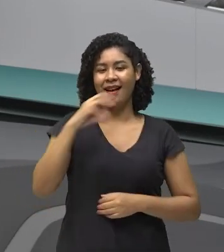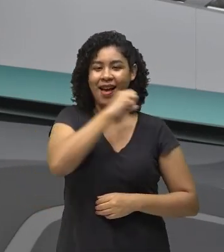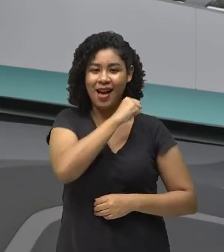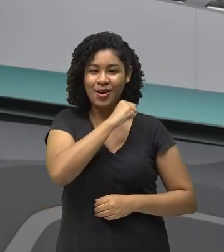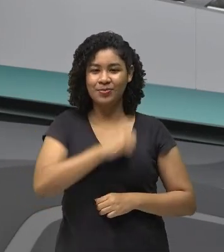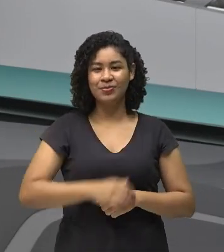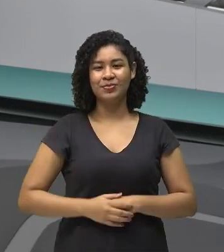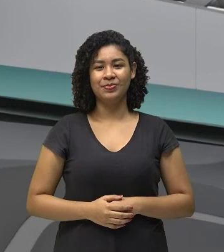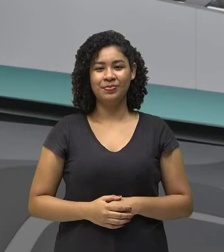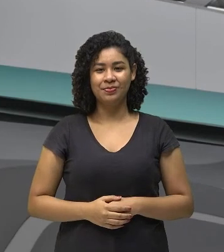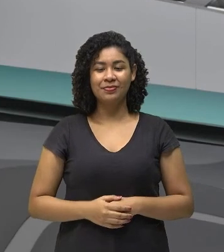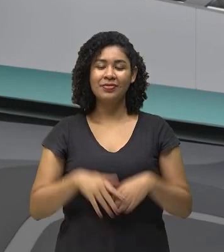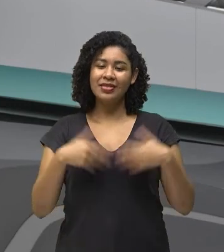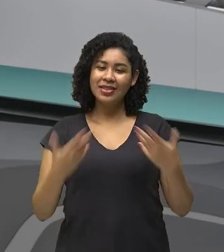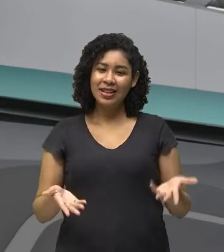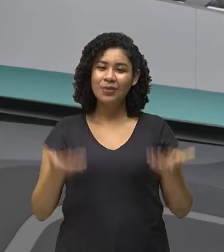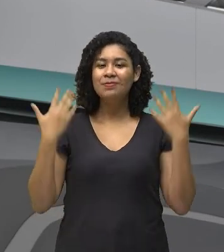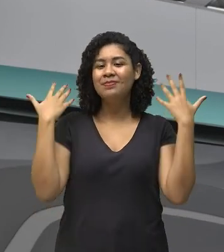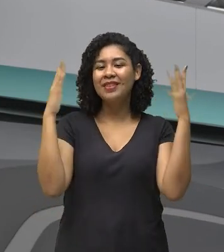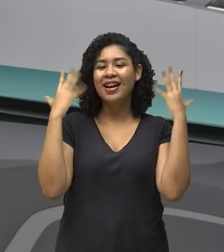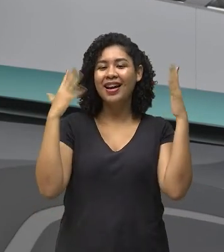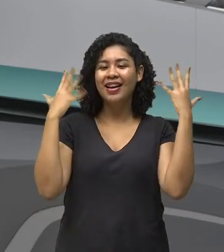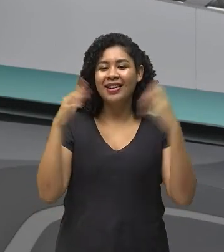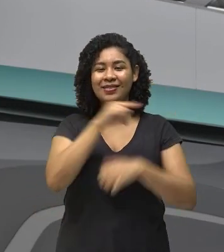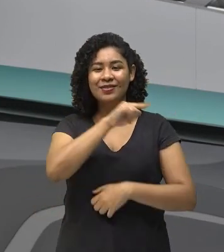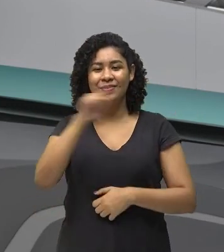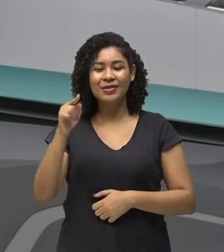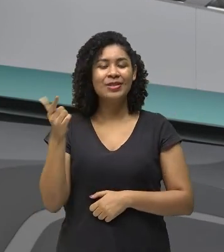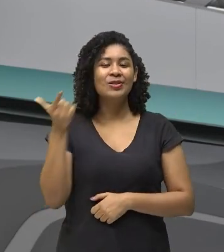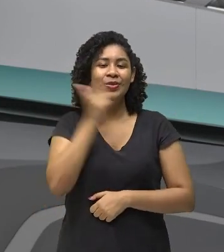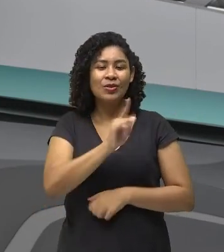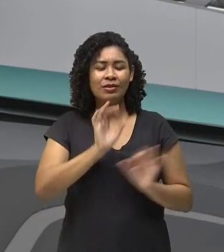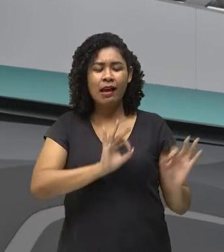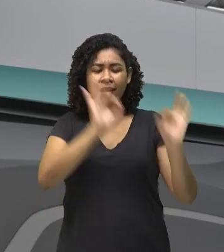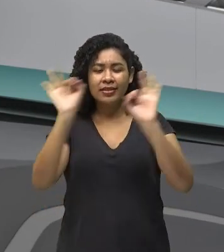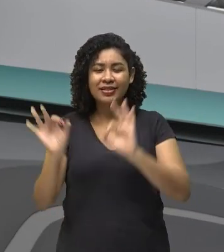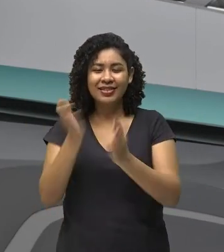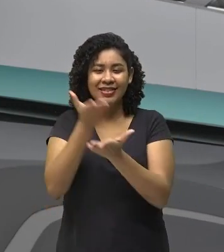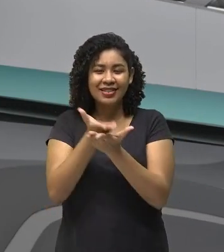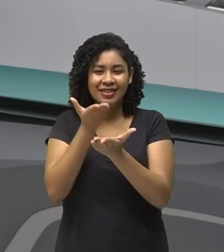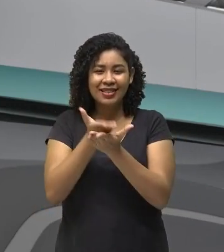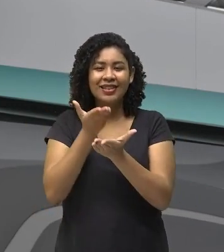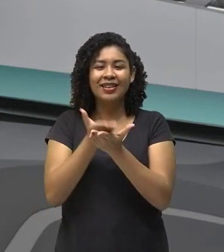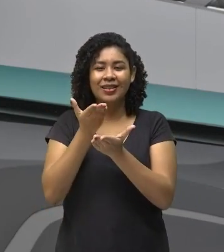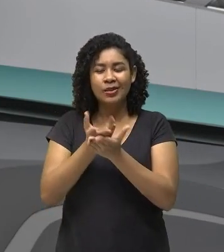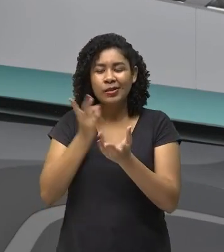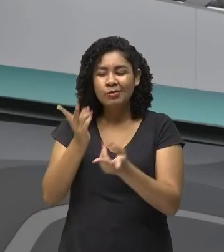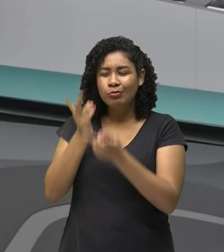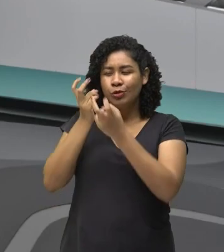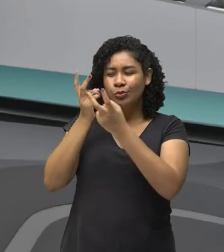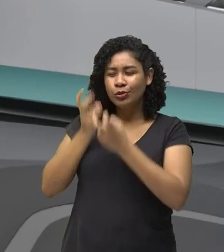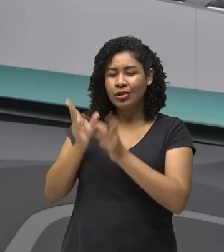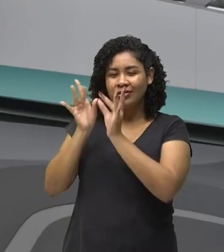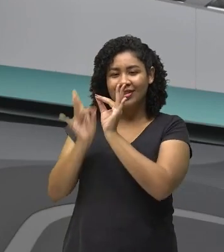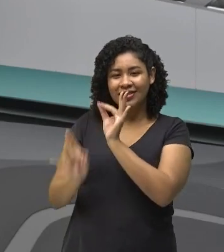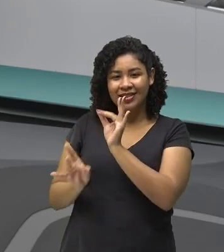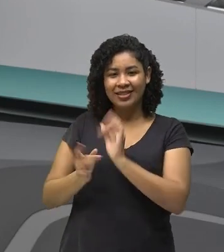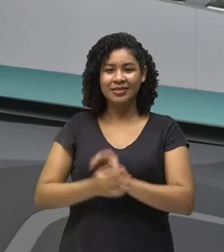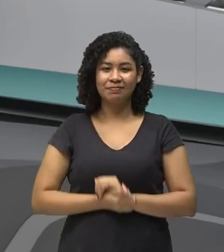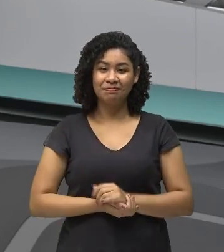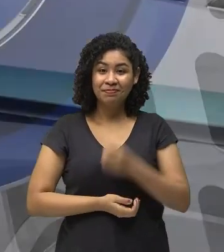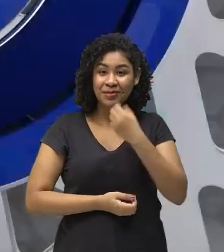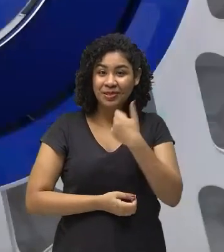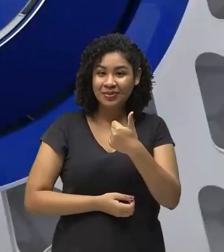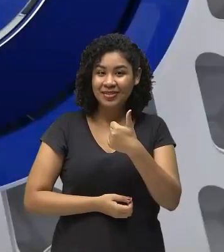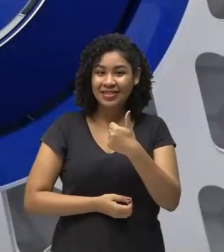Então, parabéns aí para quem conseguiu acompanhar a nossa aula e observar todos esses detalhes aí junto comigo. Tudo bem,